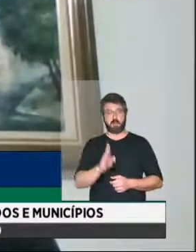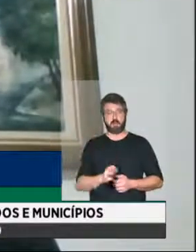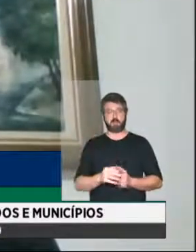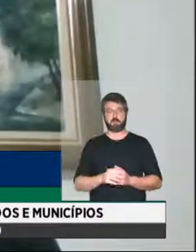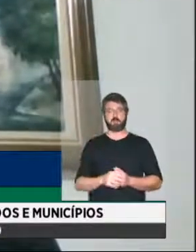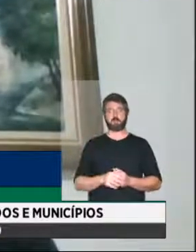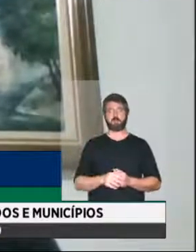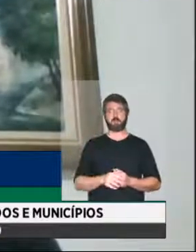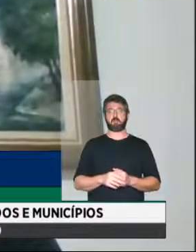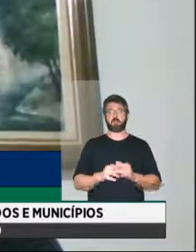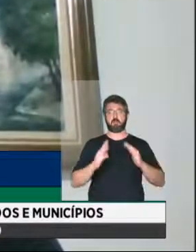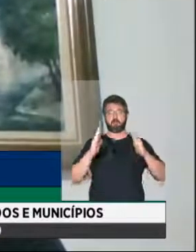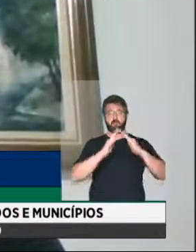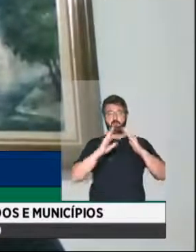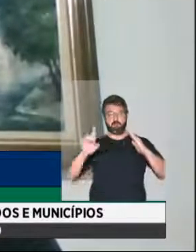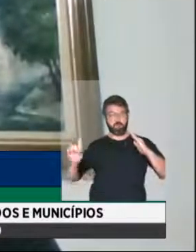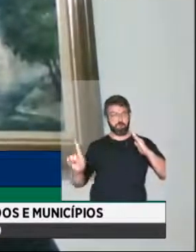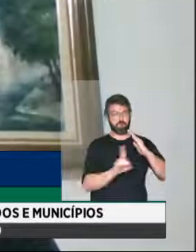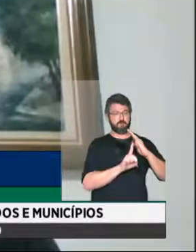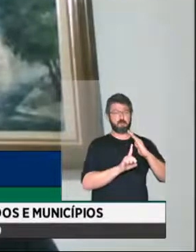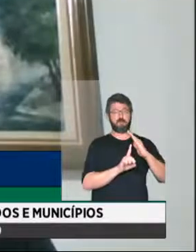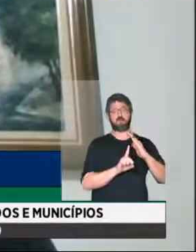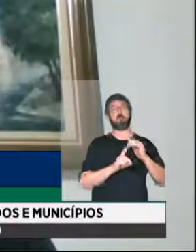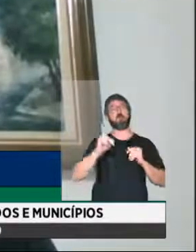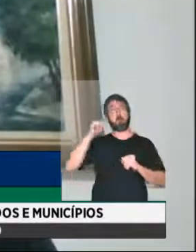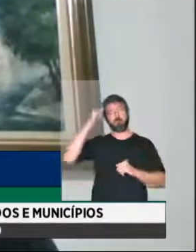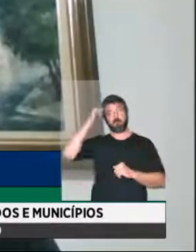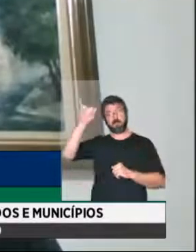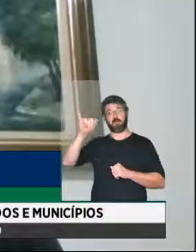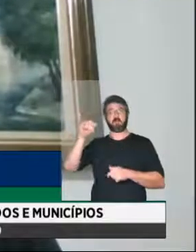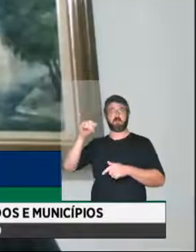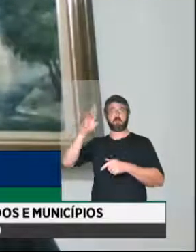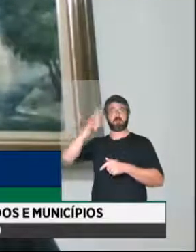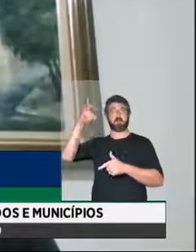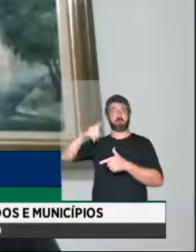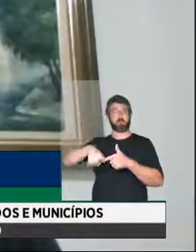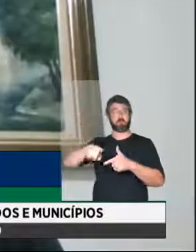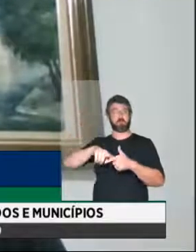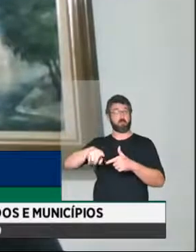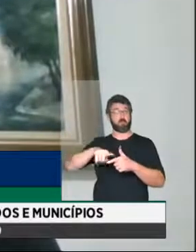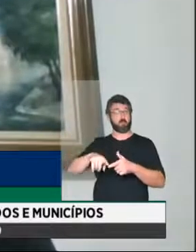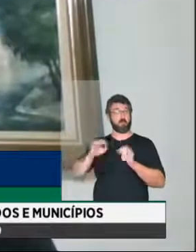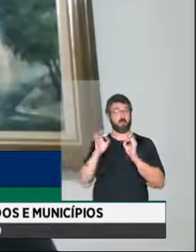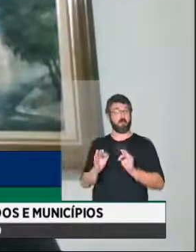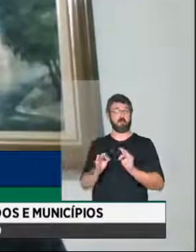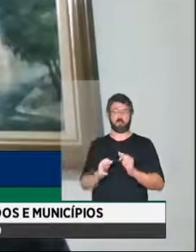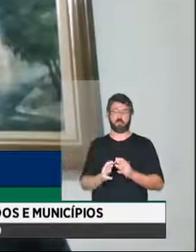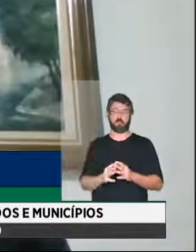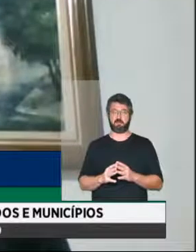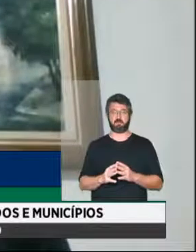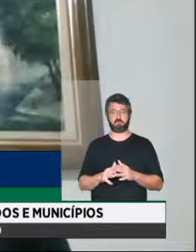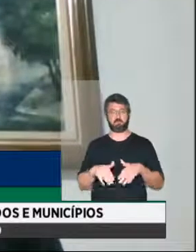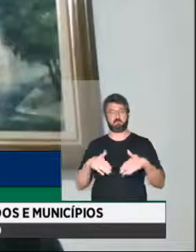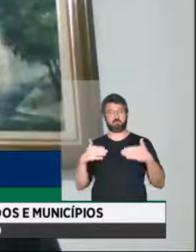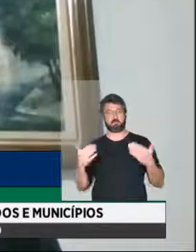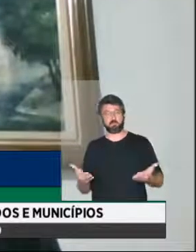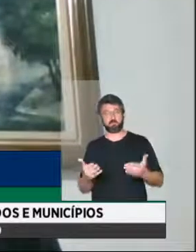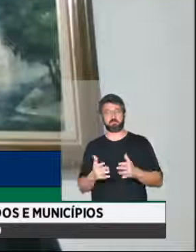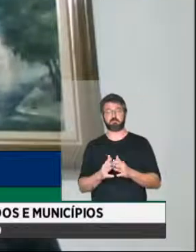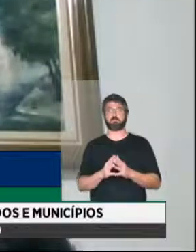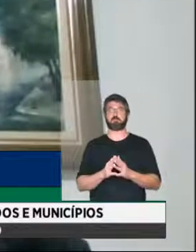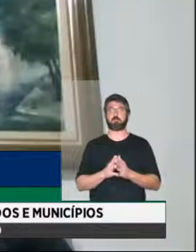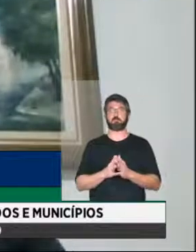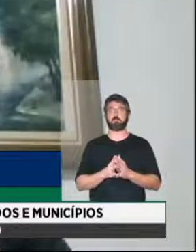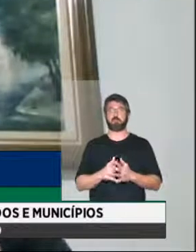de que o isolamento social evitará uma catástrofe. Então, querer